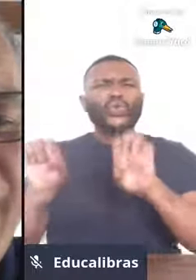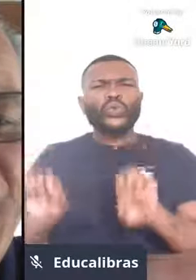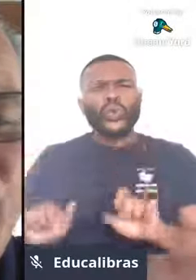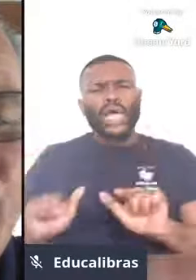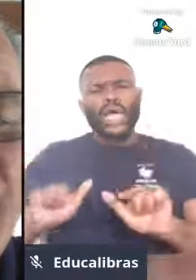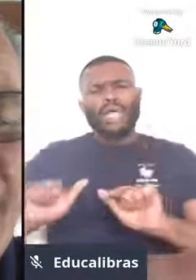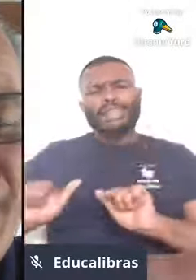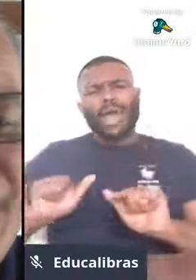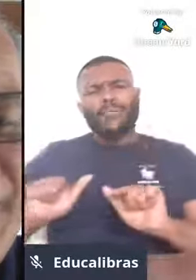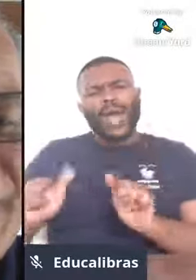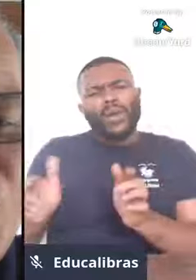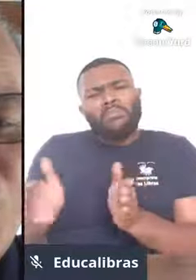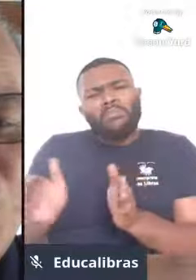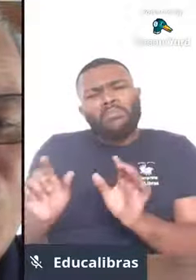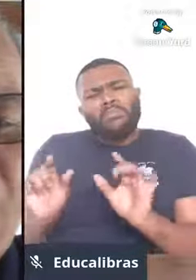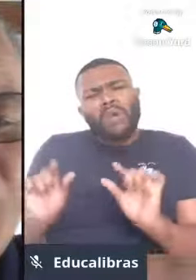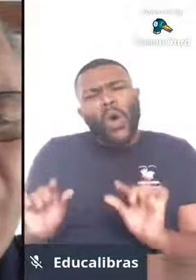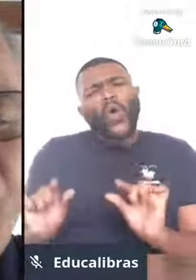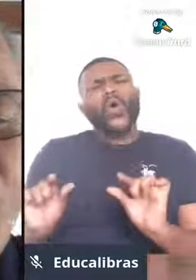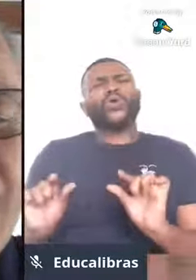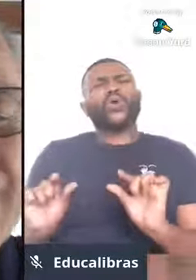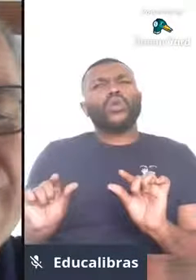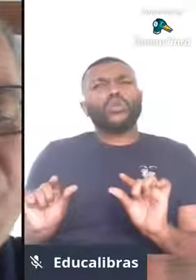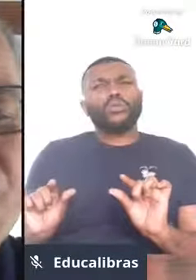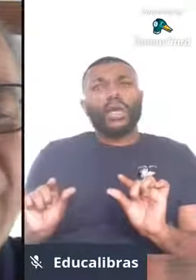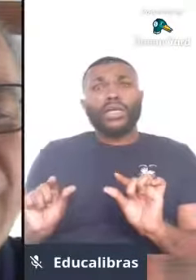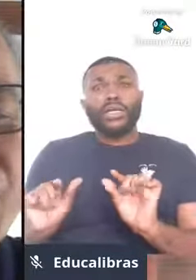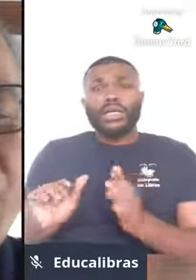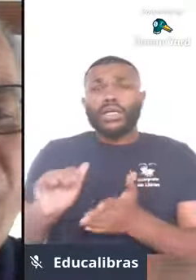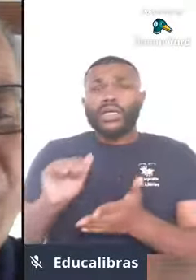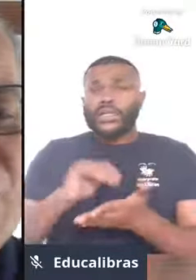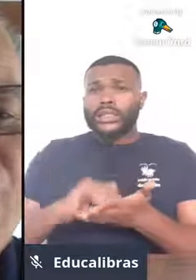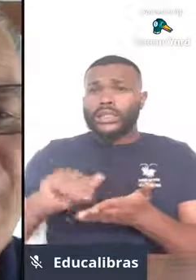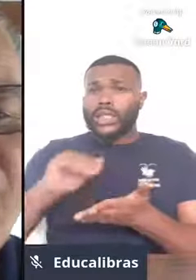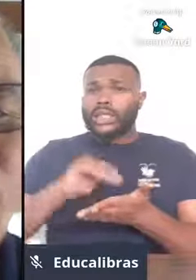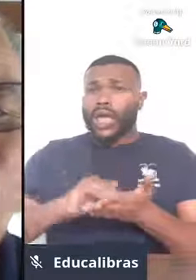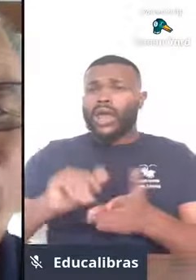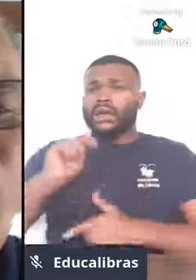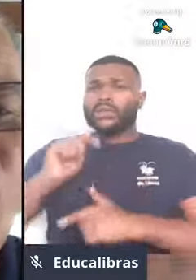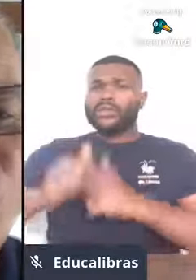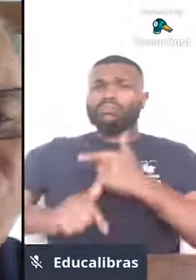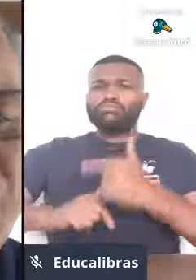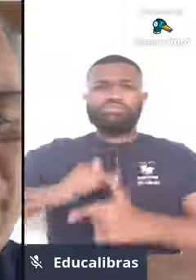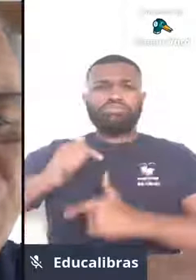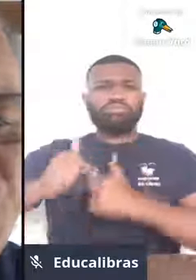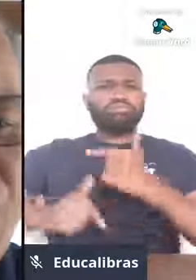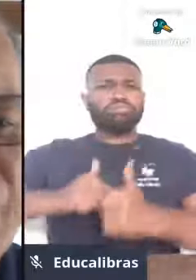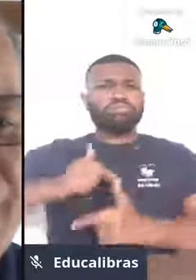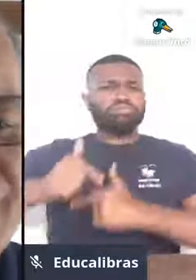trabalho na época, ela deu uma ação sinérgica, ela fez um boom de